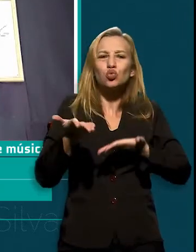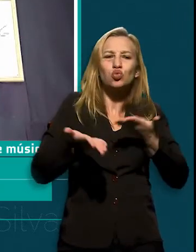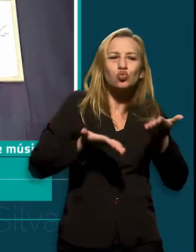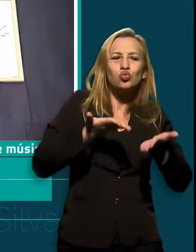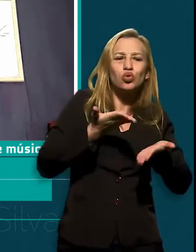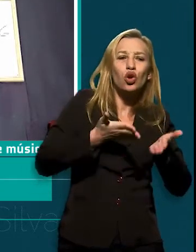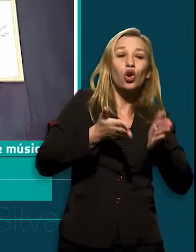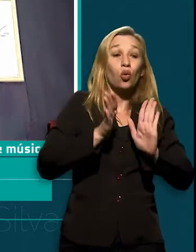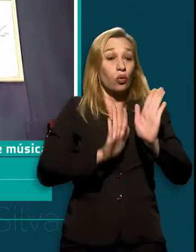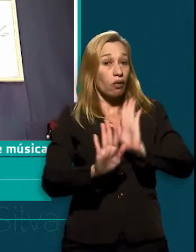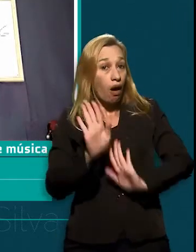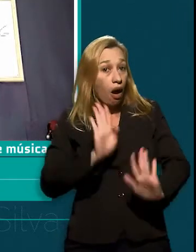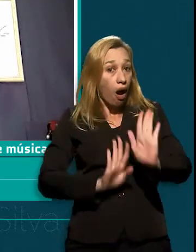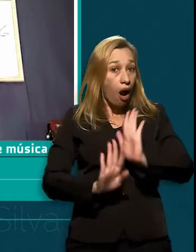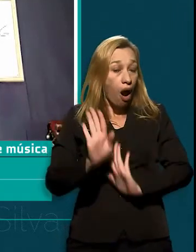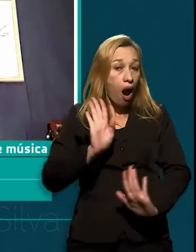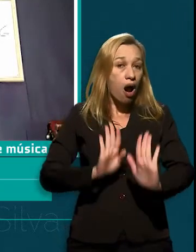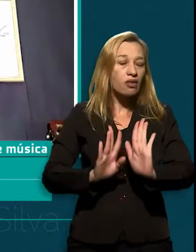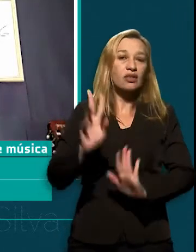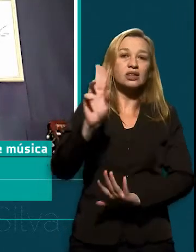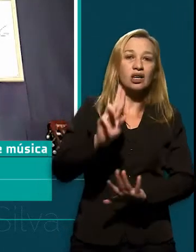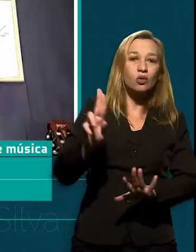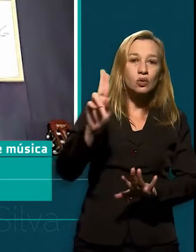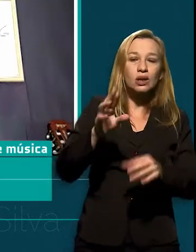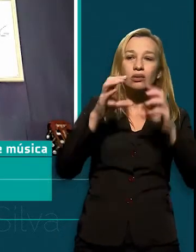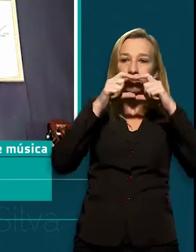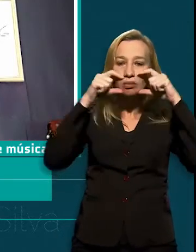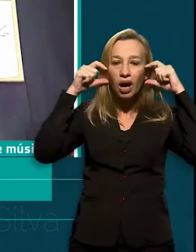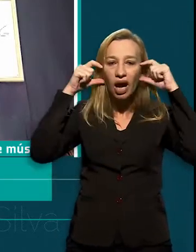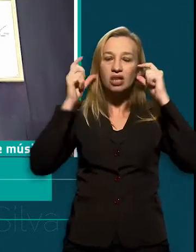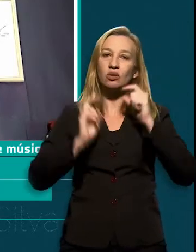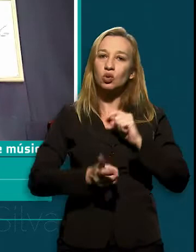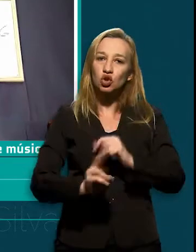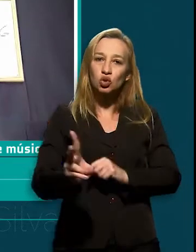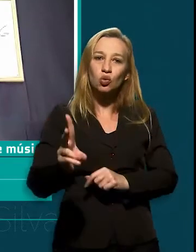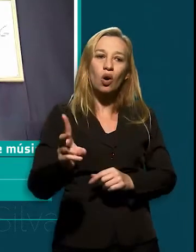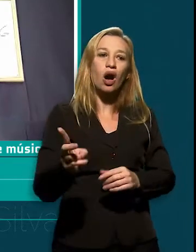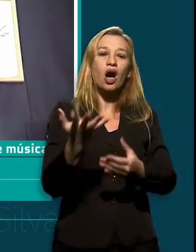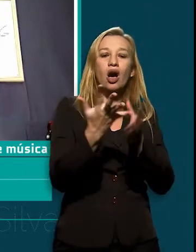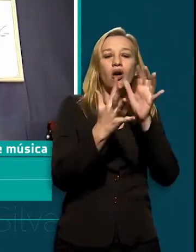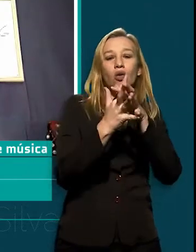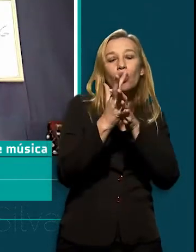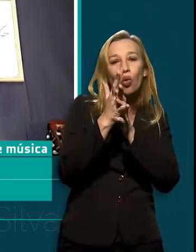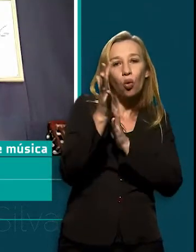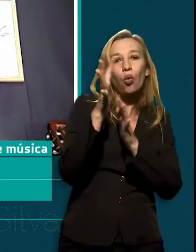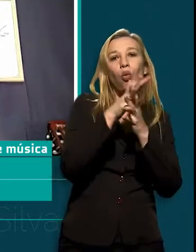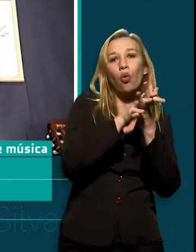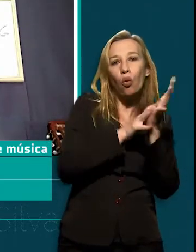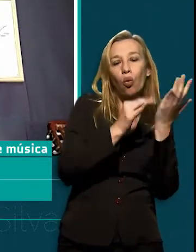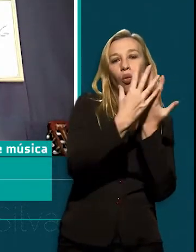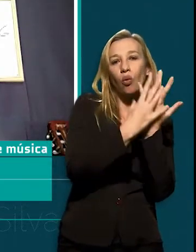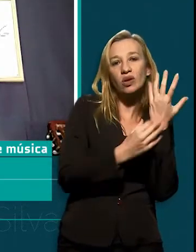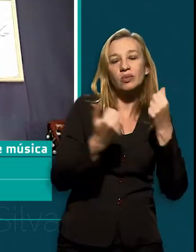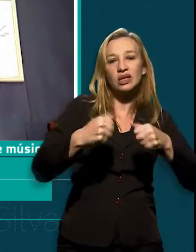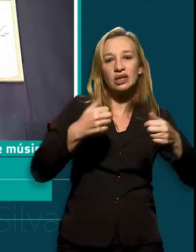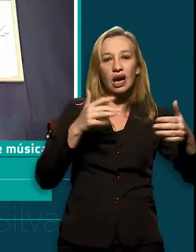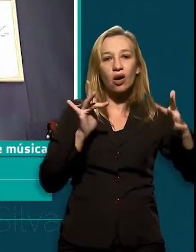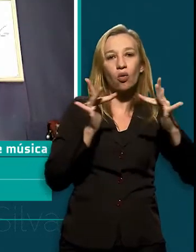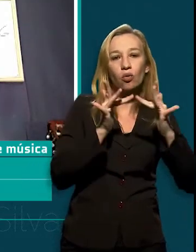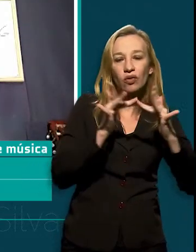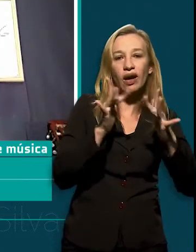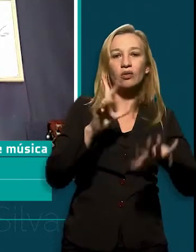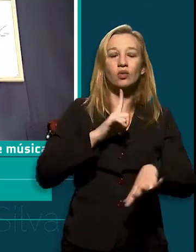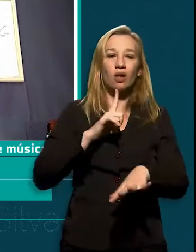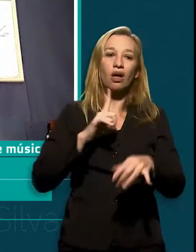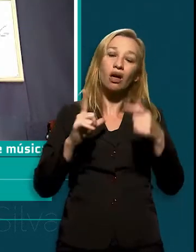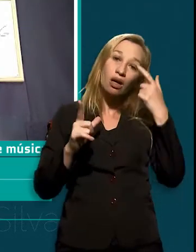a fazer, não vai ser de uma hora para outra. A gente vai estar usando máscara, vai estar usando luva, se for no caso de contato,